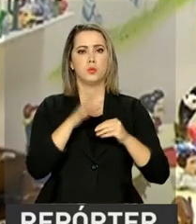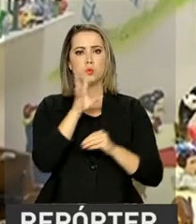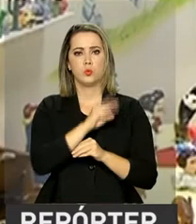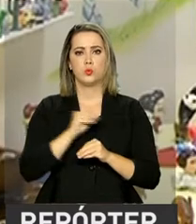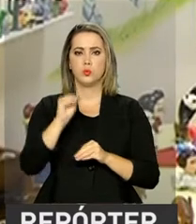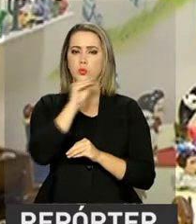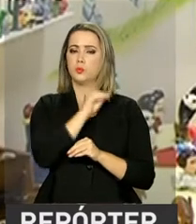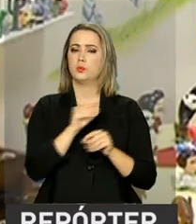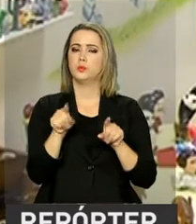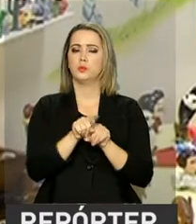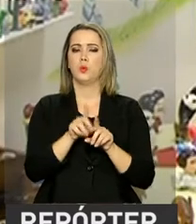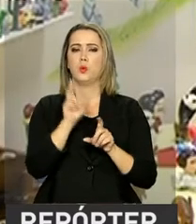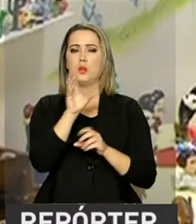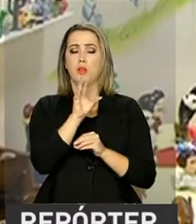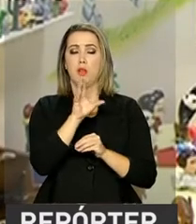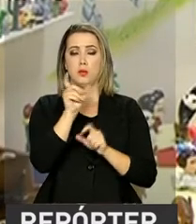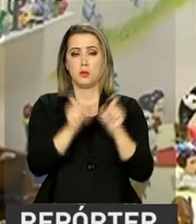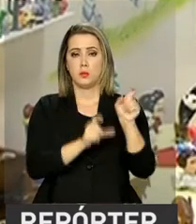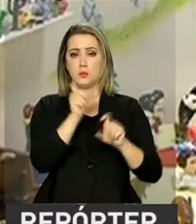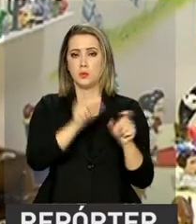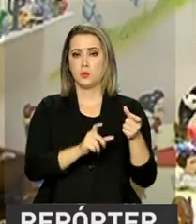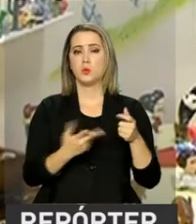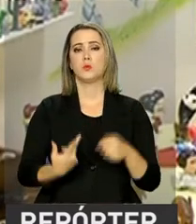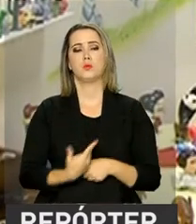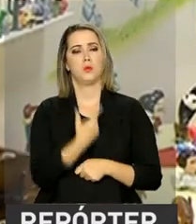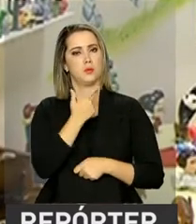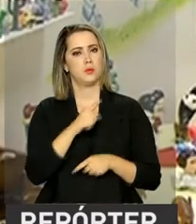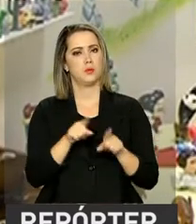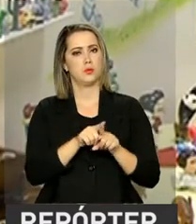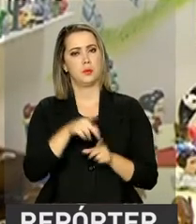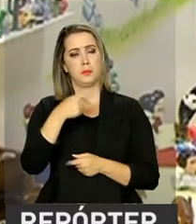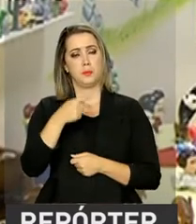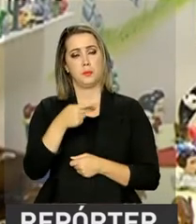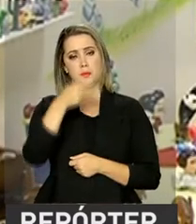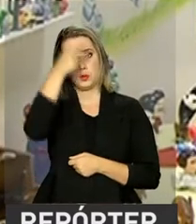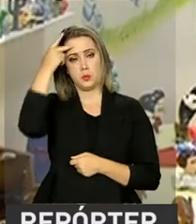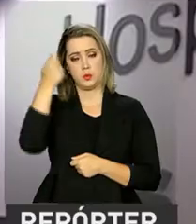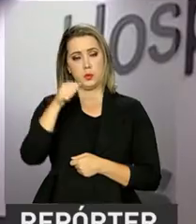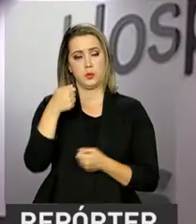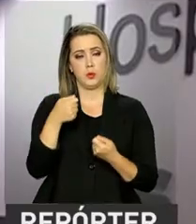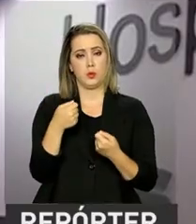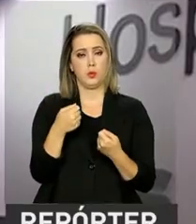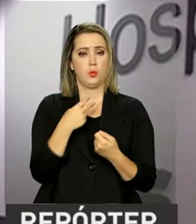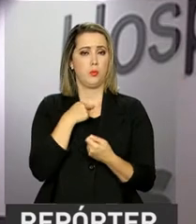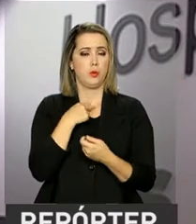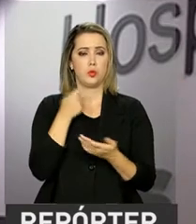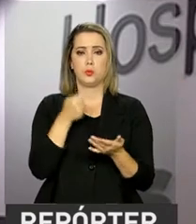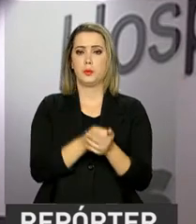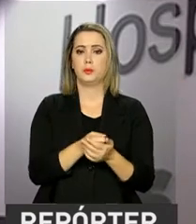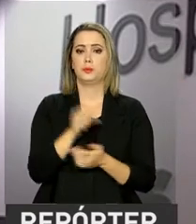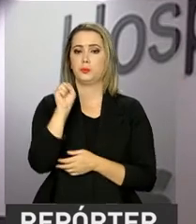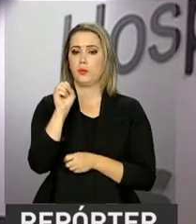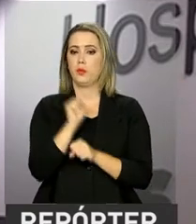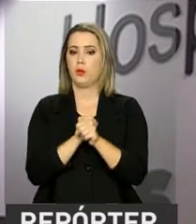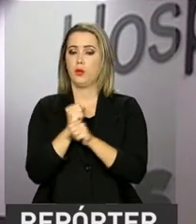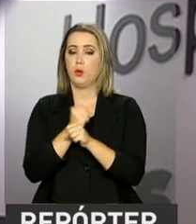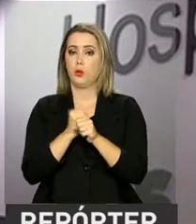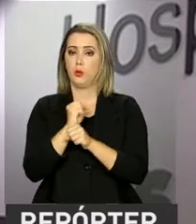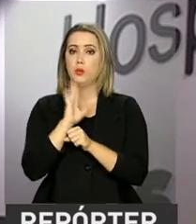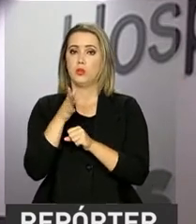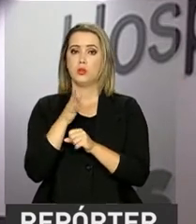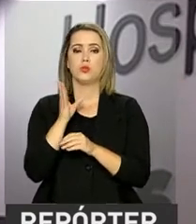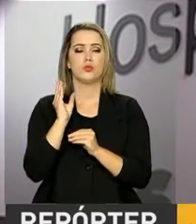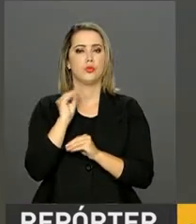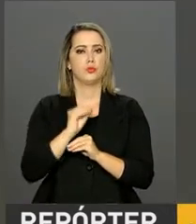atendimentos ambulatorial e cirúrgico para quem não tem condições de pagar por esses serviços. Em 8 anos, o Hospital do Coração já atendeu